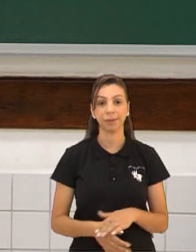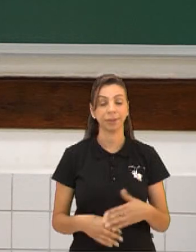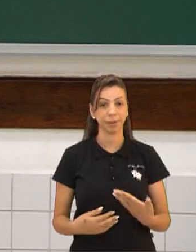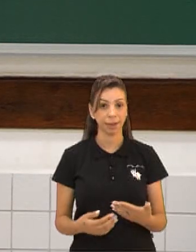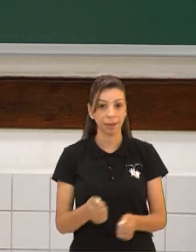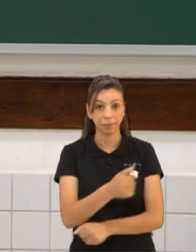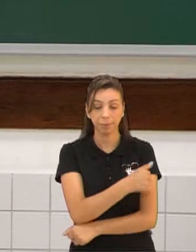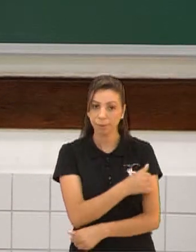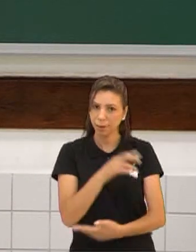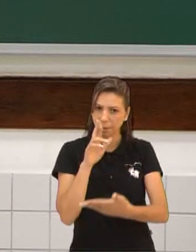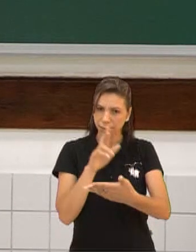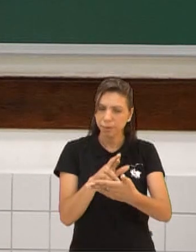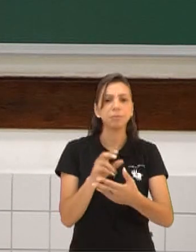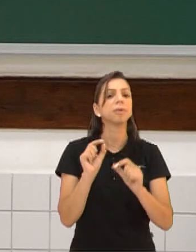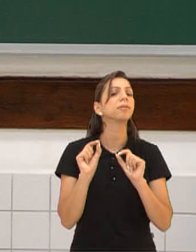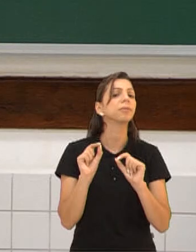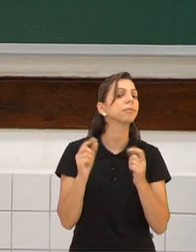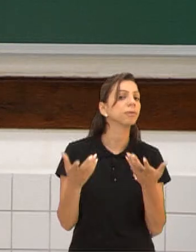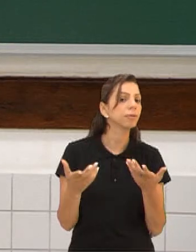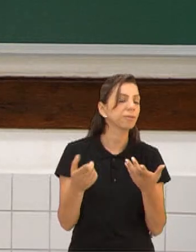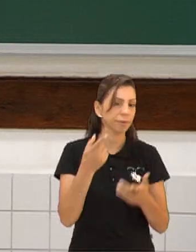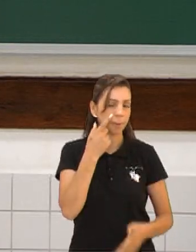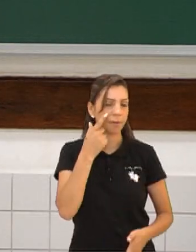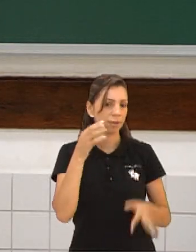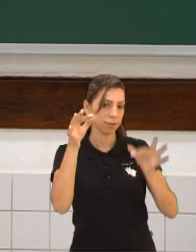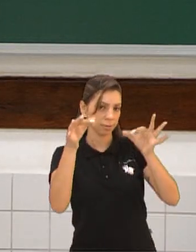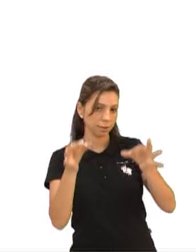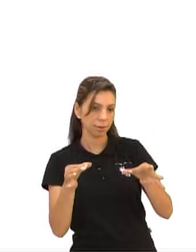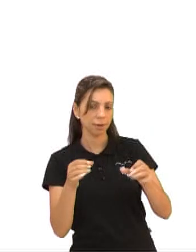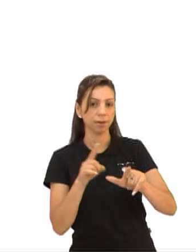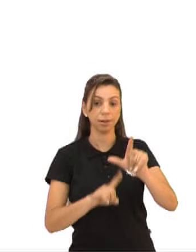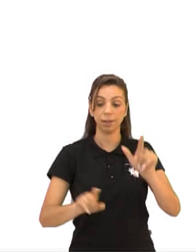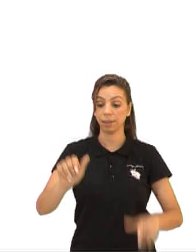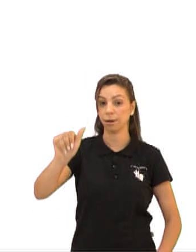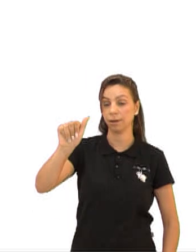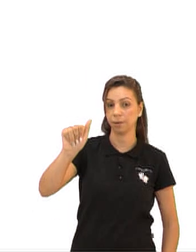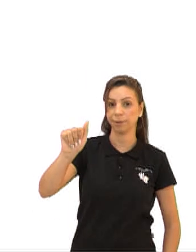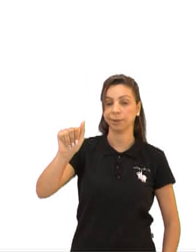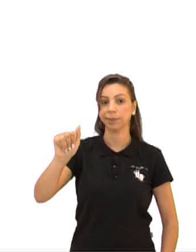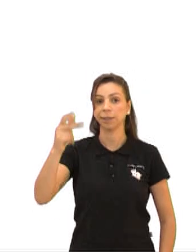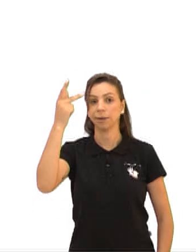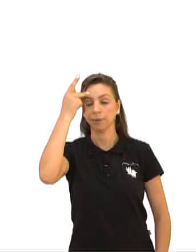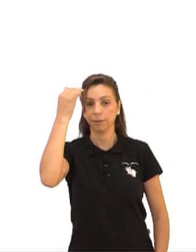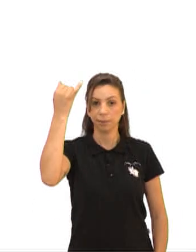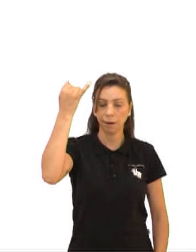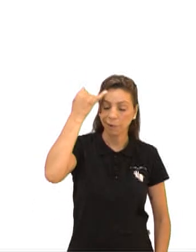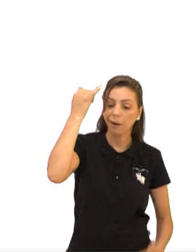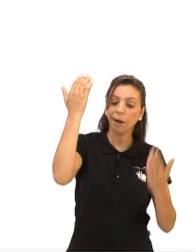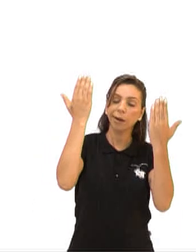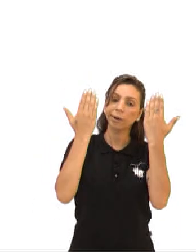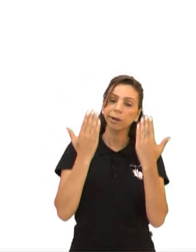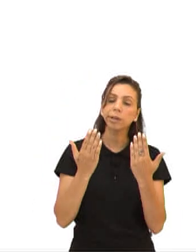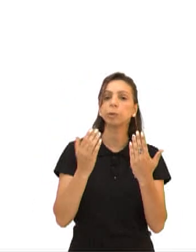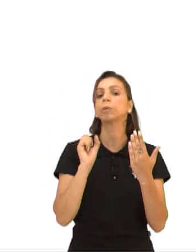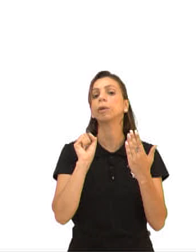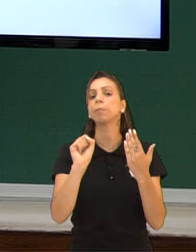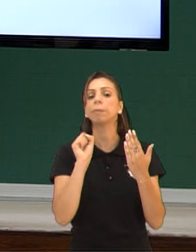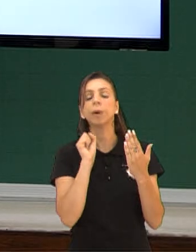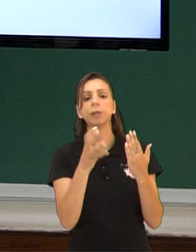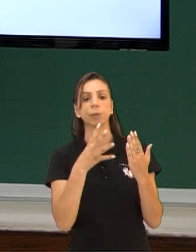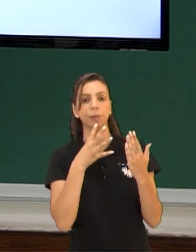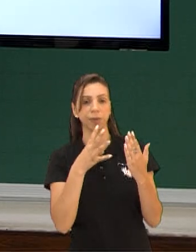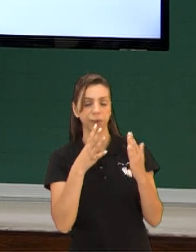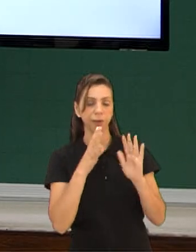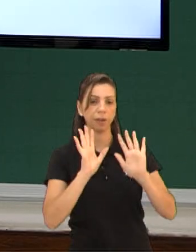E aí, estudante, qual foi a resposta que você marcou? Vamos ver qual é a correta? Letra A. Kant analisa o que podemos conhecer. Então,